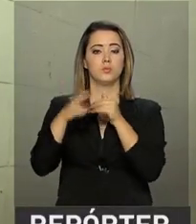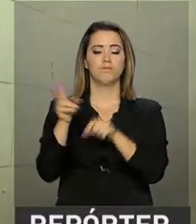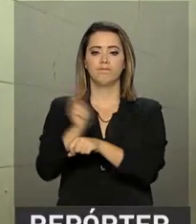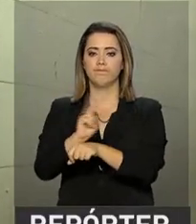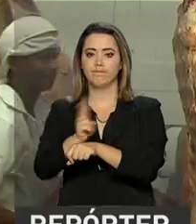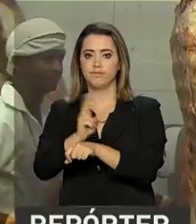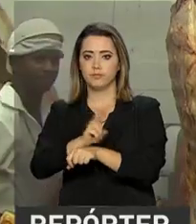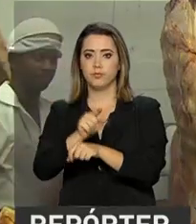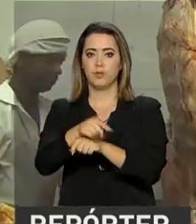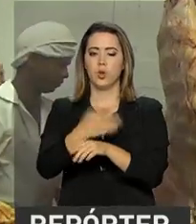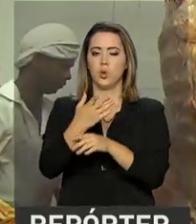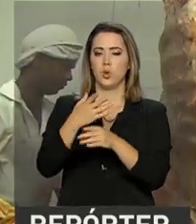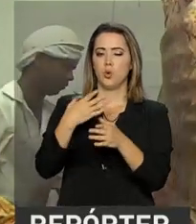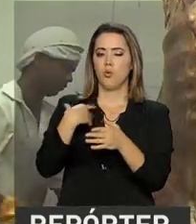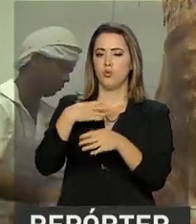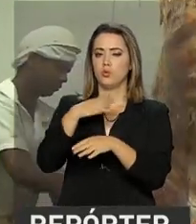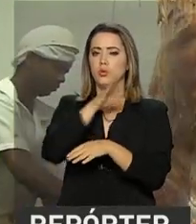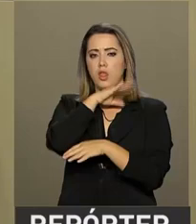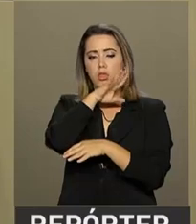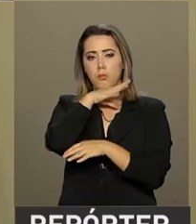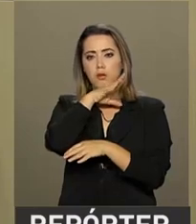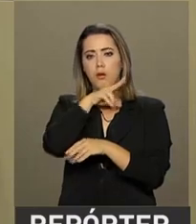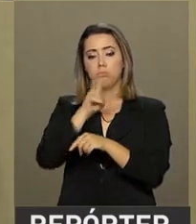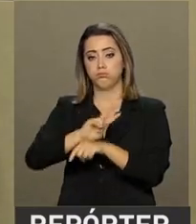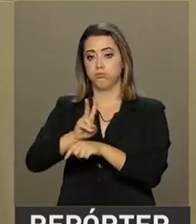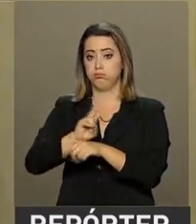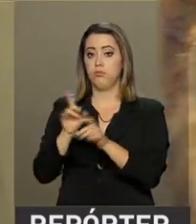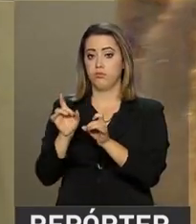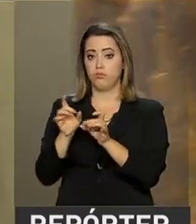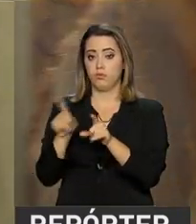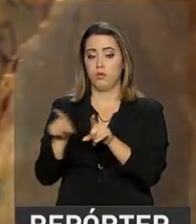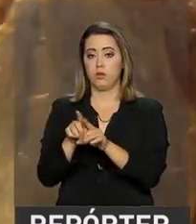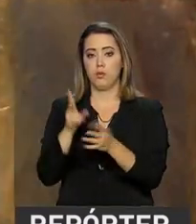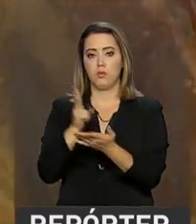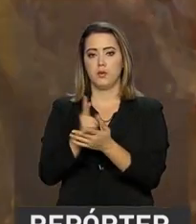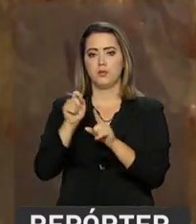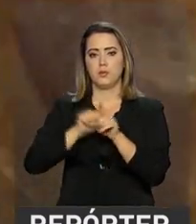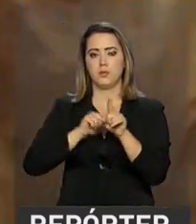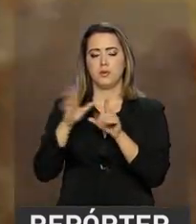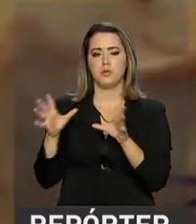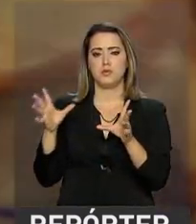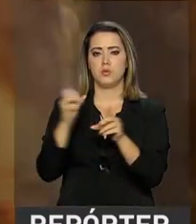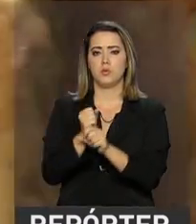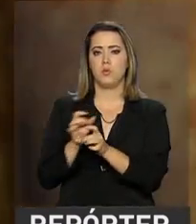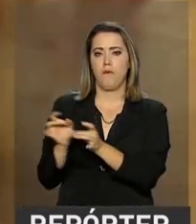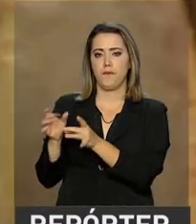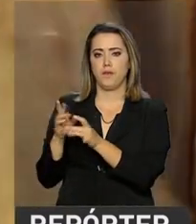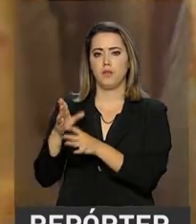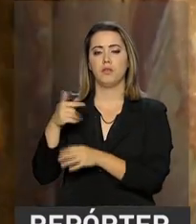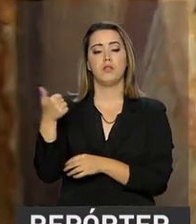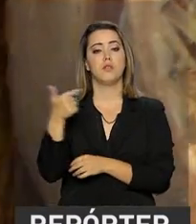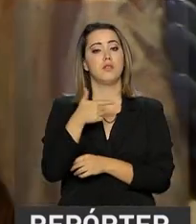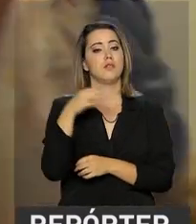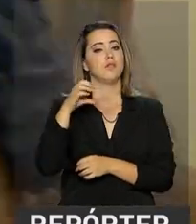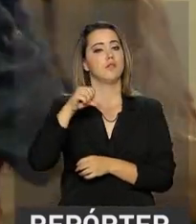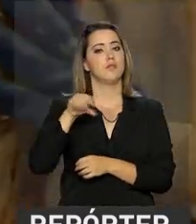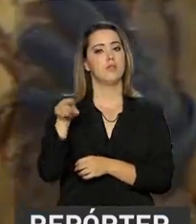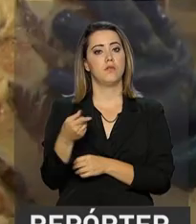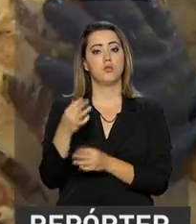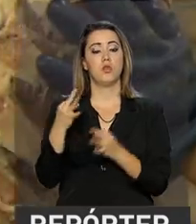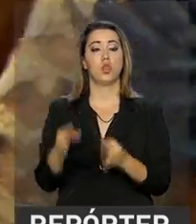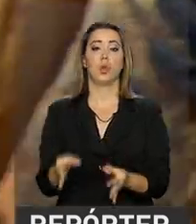fiscalização de produtos de origem animal no mês Os embarques de carne brasileira somaram cerca de 129.000